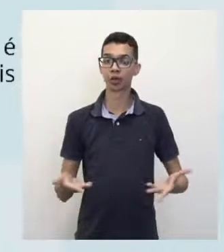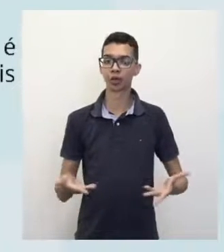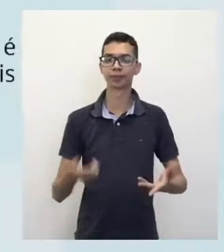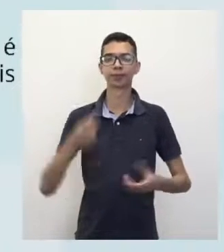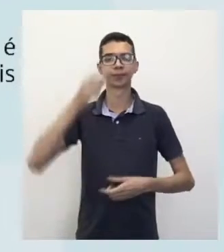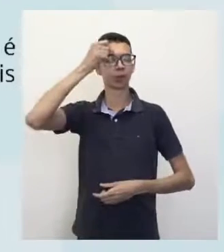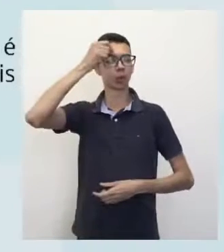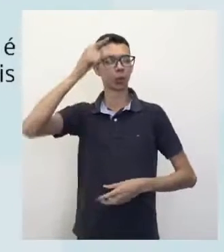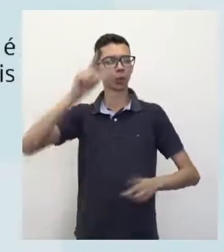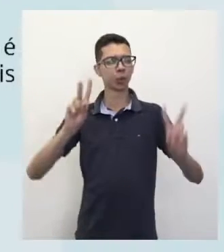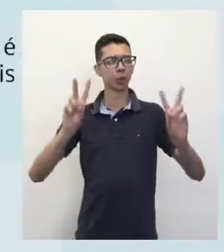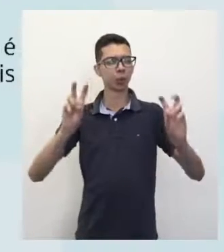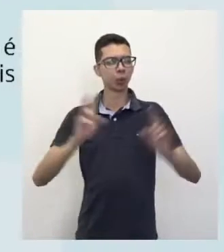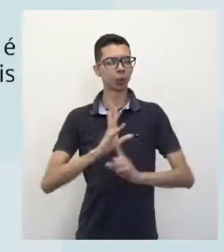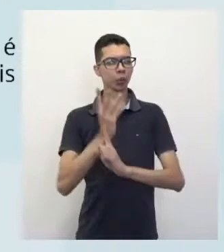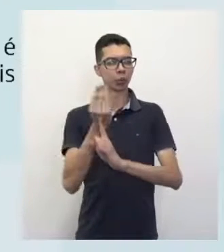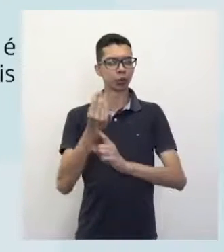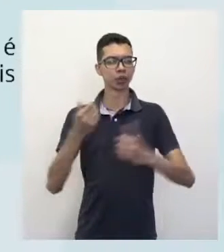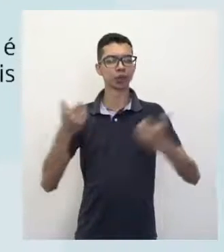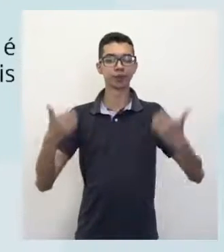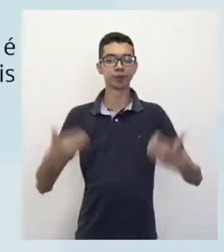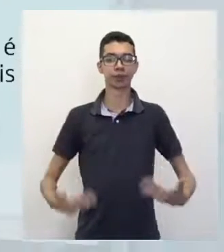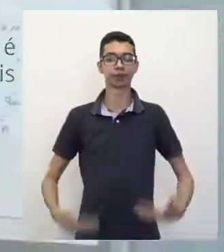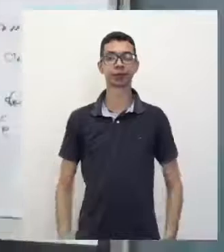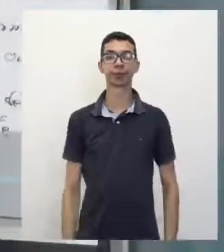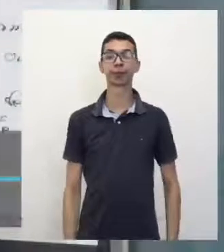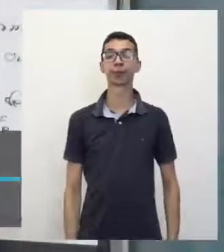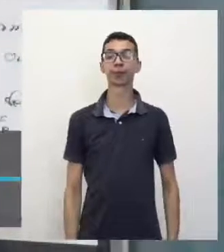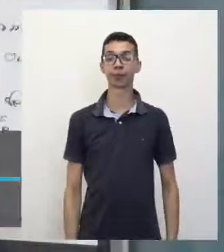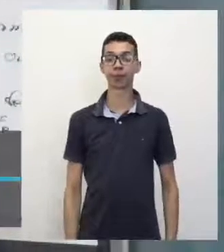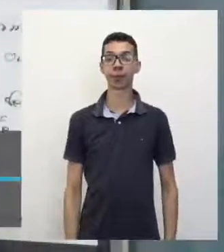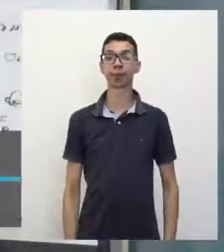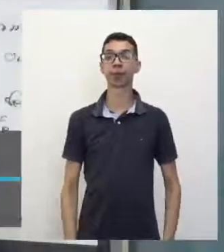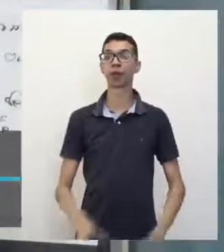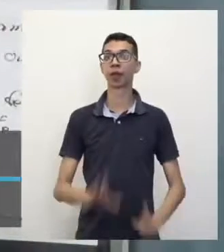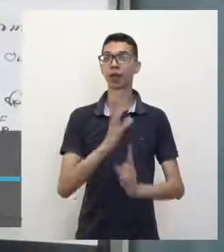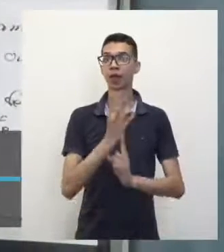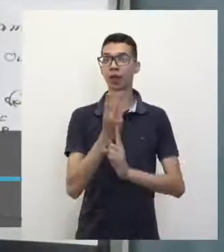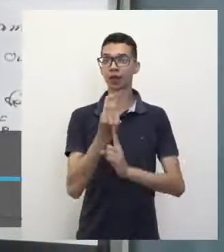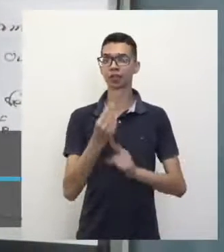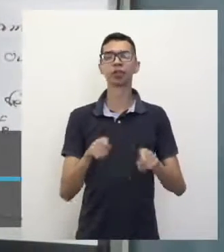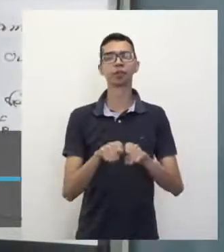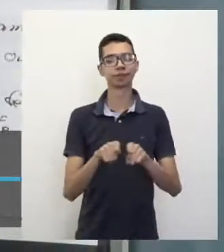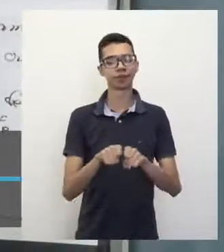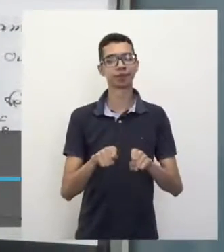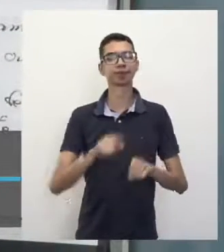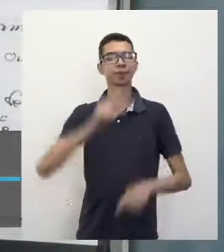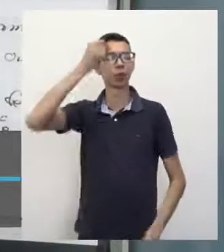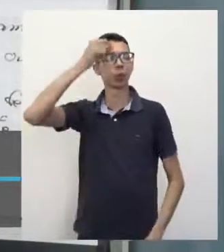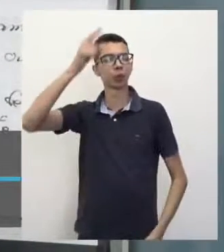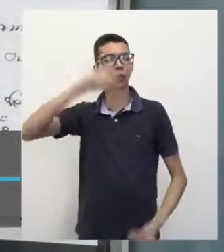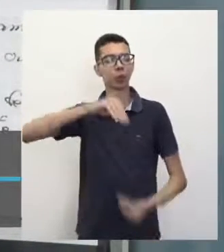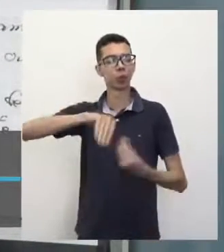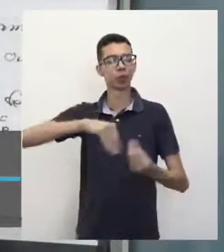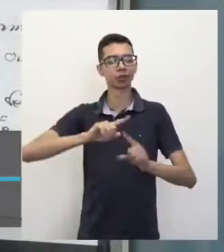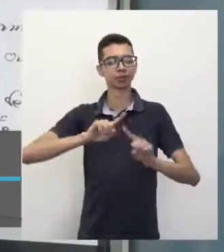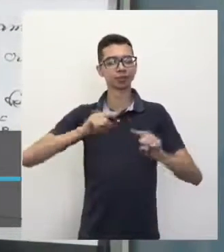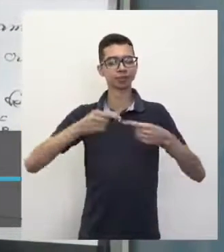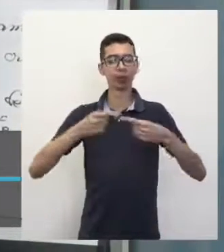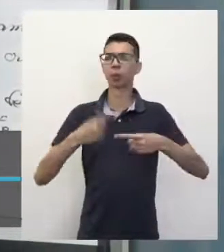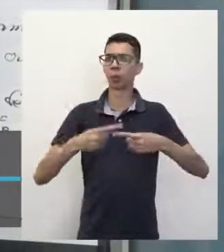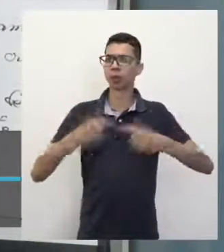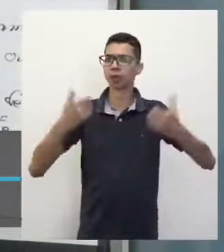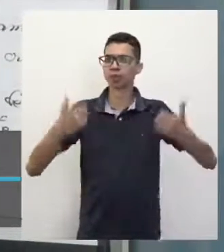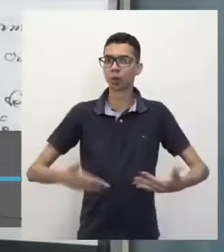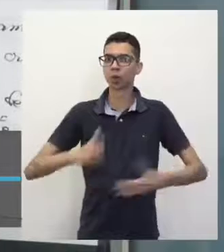cultural, tá? Quando a gente fala de arte, intrinsecamente está ligado ao conceito de cultura. Por quê? Como a gente explicou antes, a